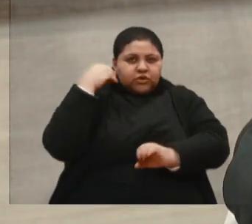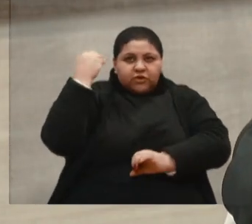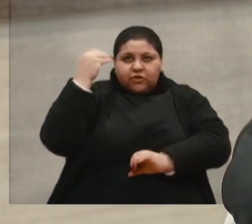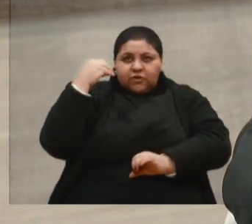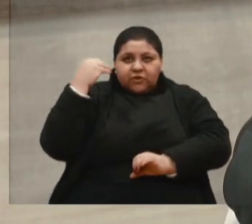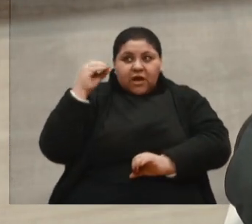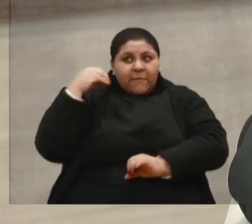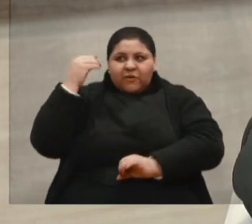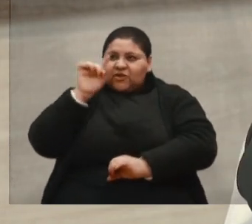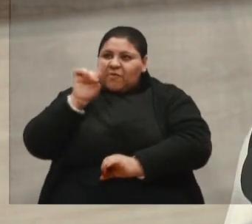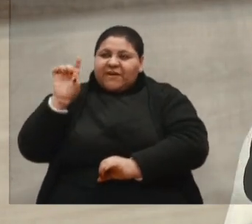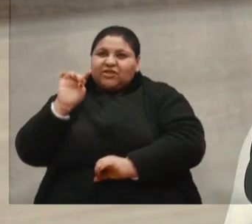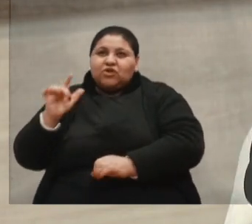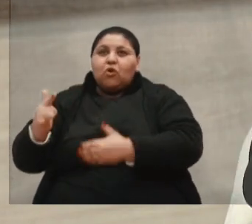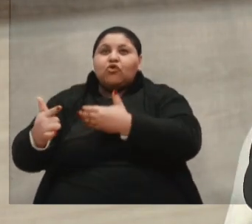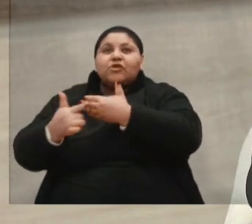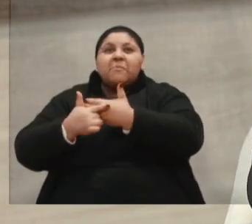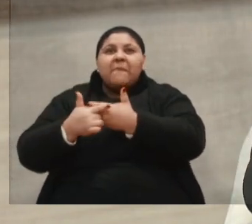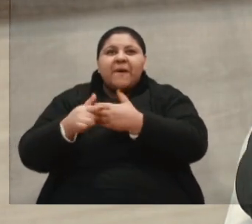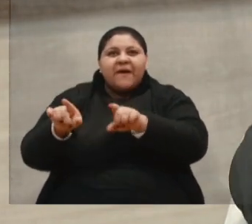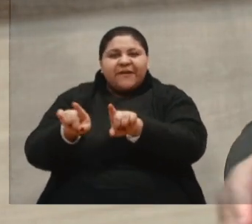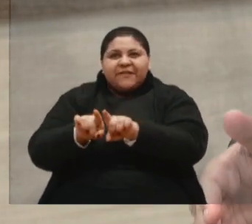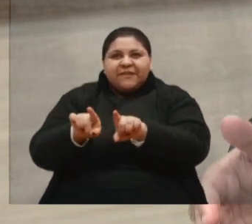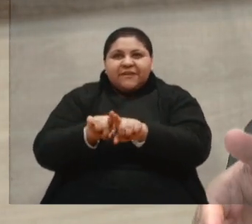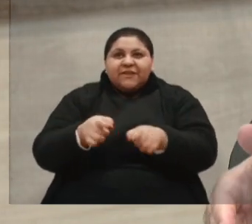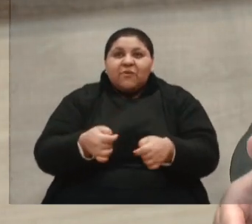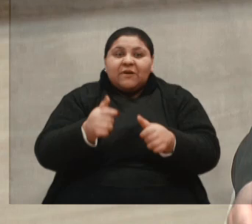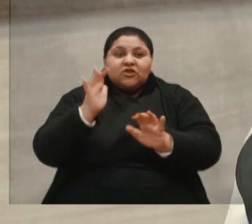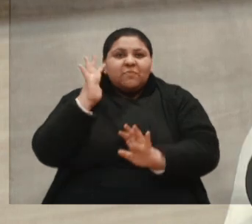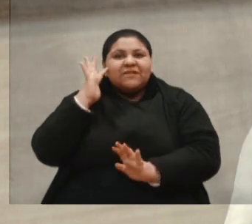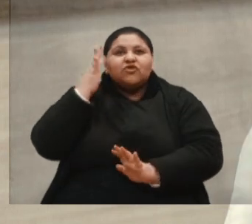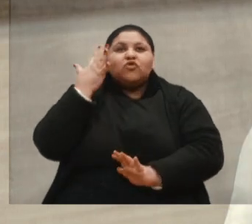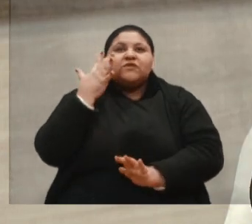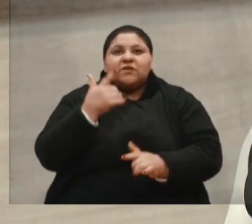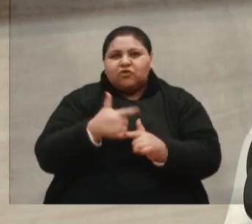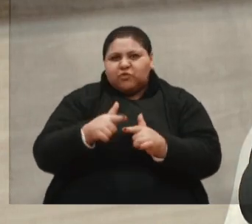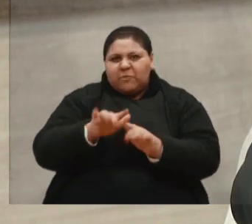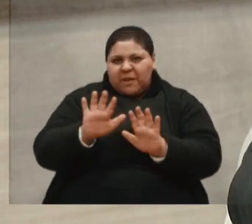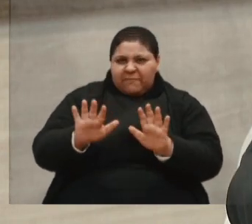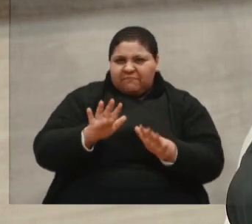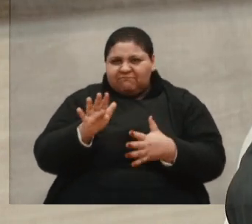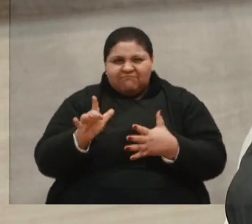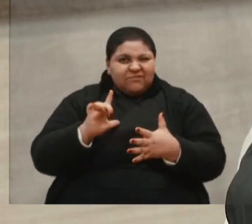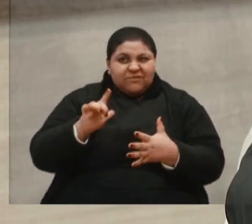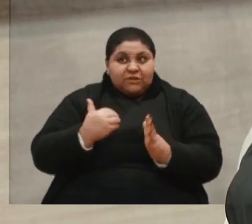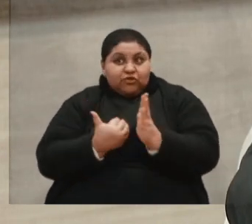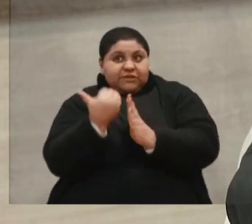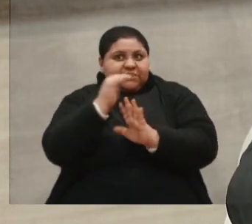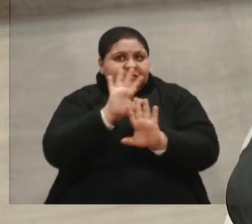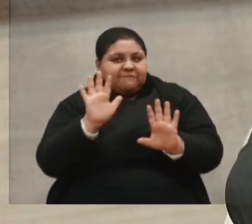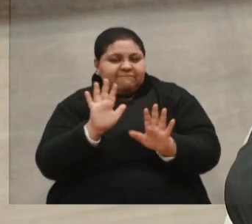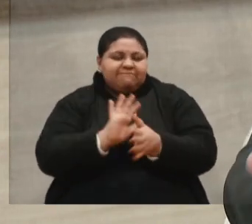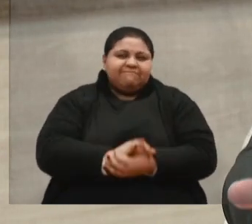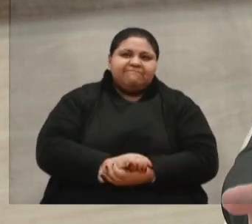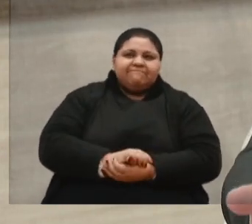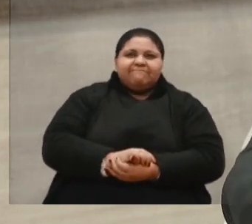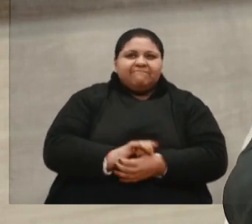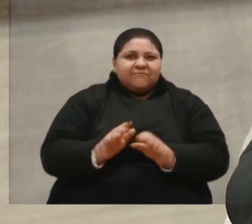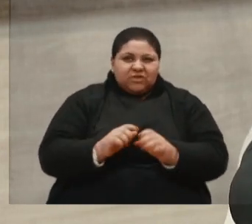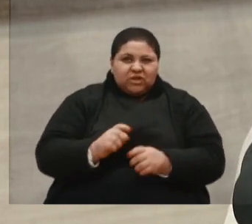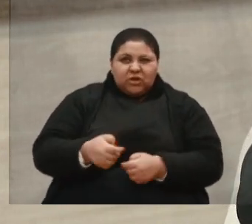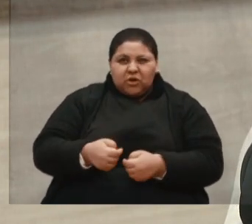também, ela não é só o teu ofício, ela se tornou também quase que uma solução de vida, digamos assim. Não sei se eu estou